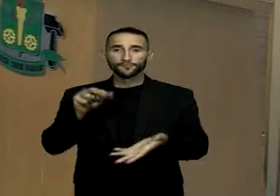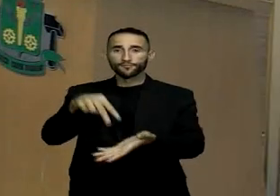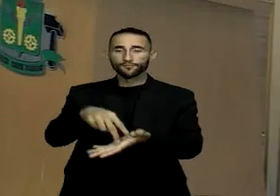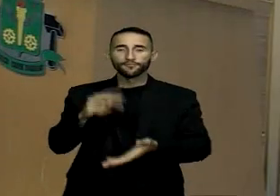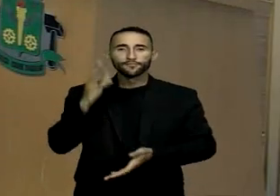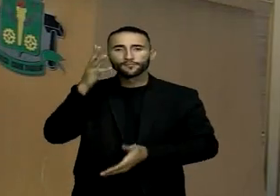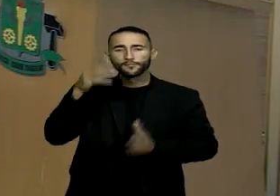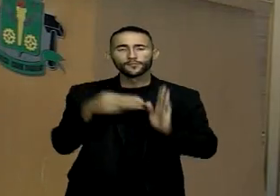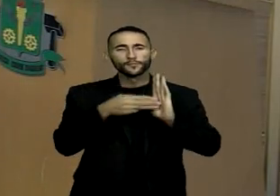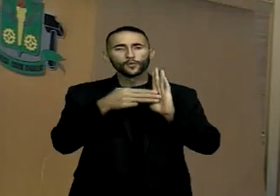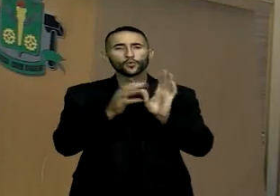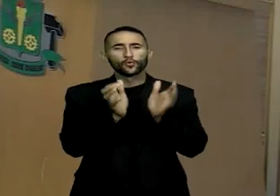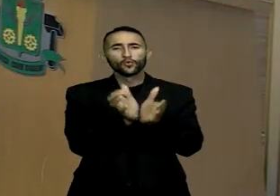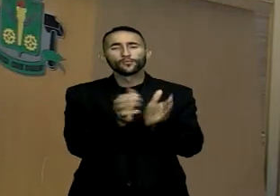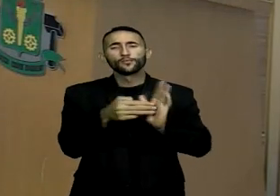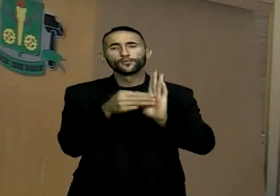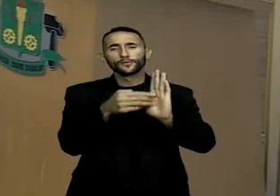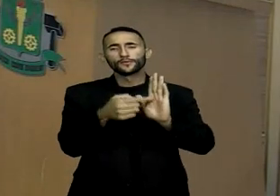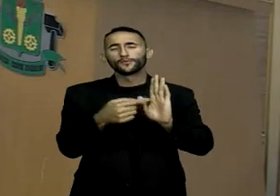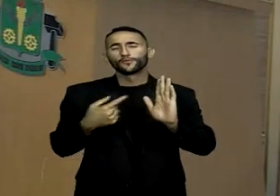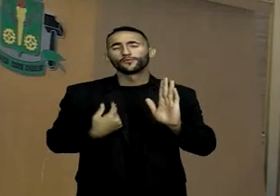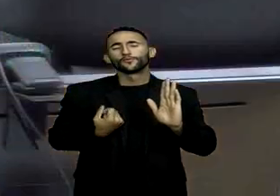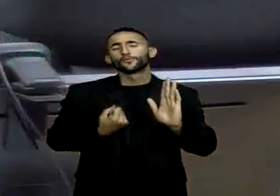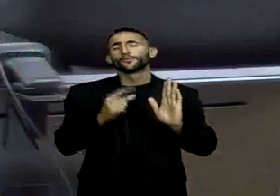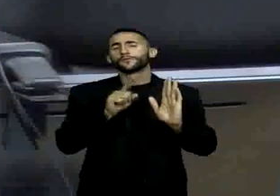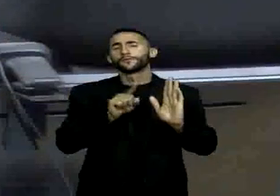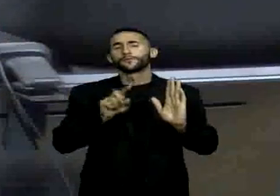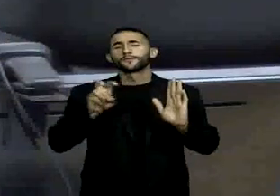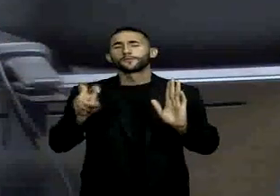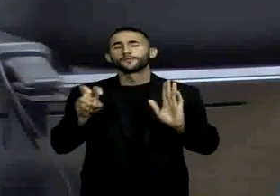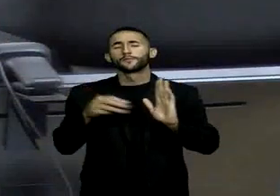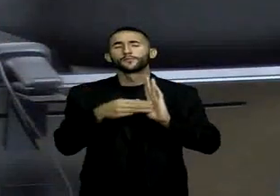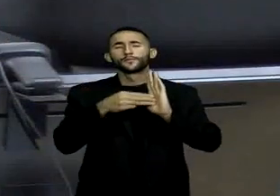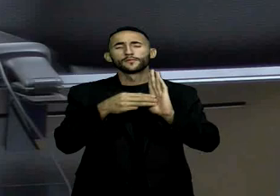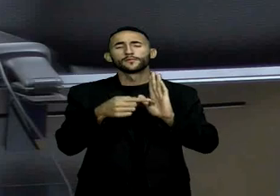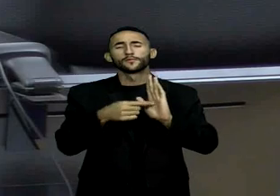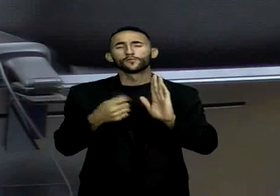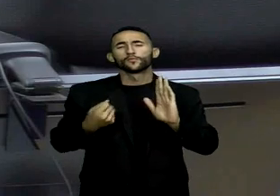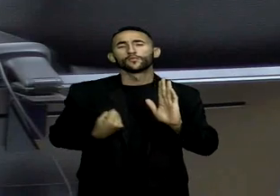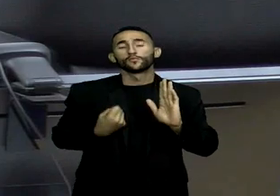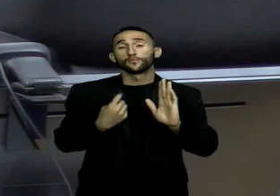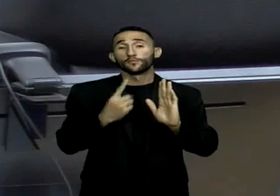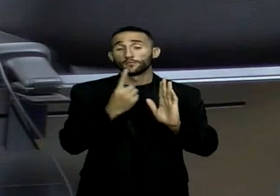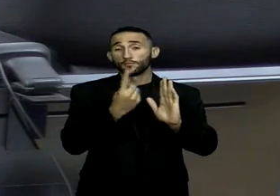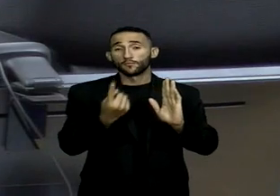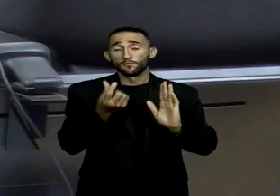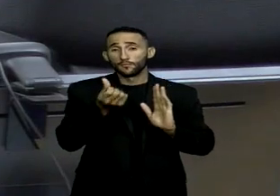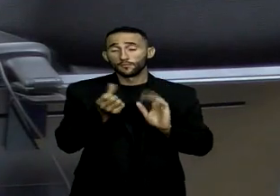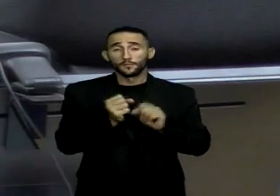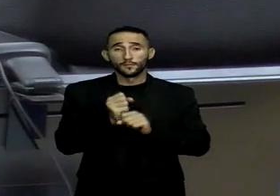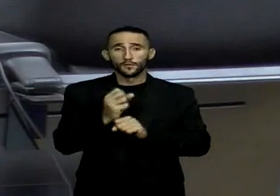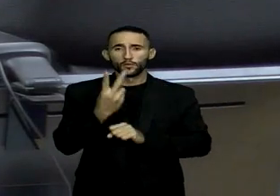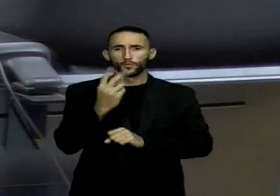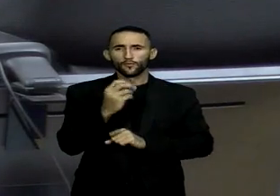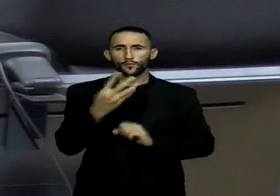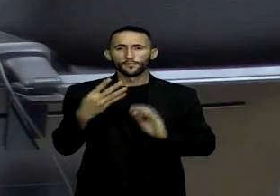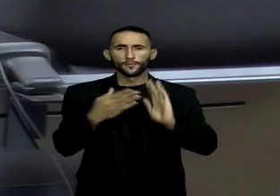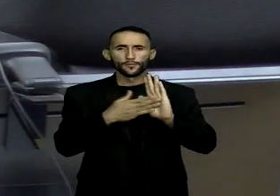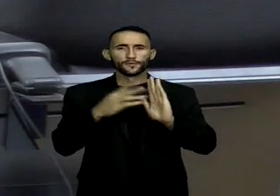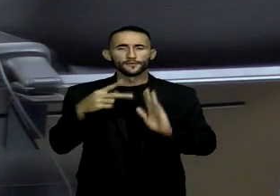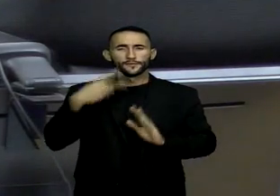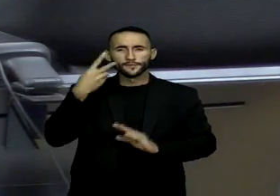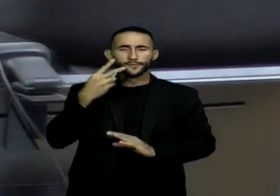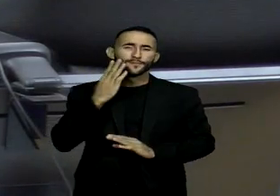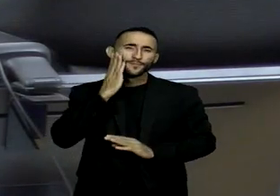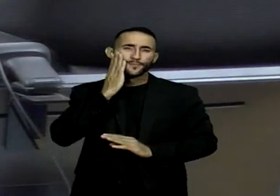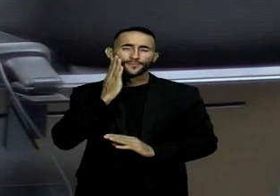o bloco de moções, moção 115, moção 116 de 2024, do nobre vereador Paulo Júnior. Não